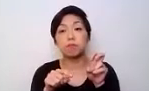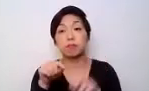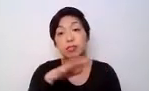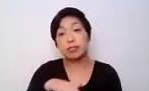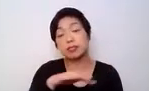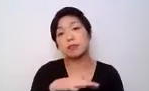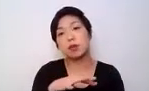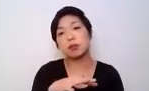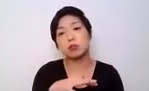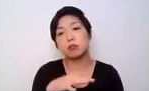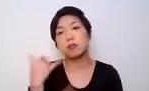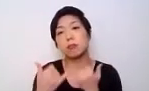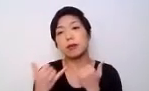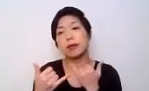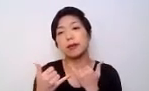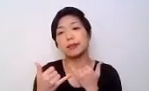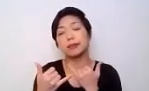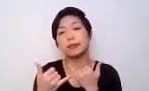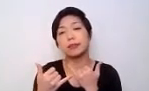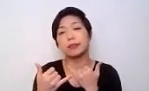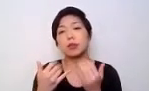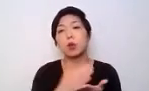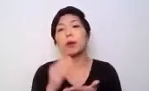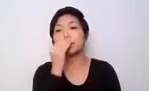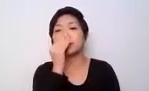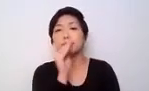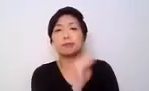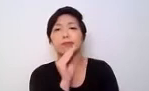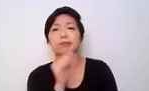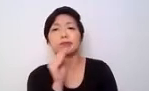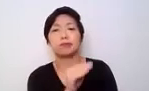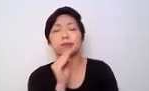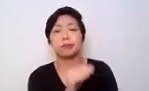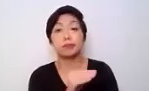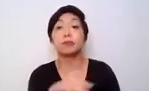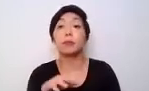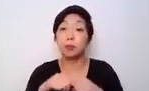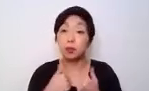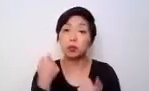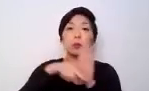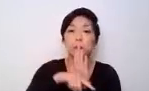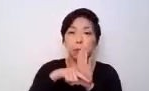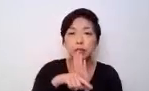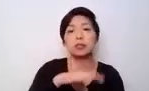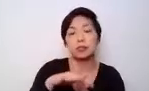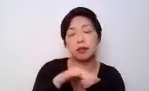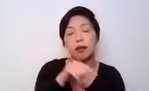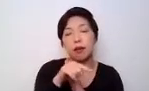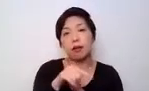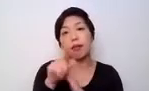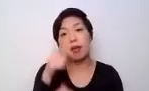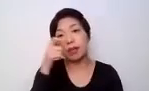tendo uma marginalização então por isso até fazer pesquisas em torno desses objetos são tão interessantes